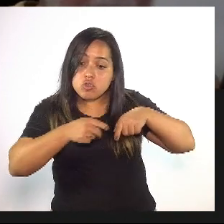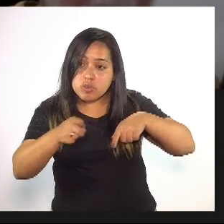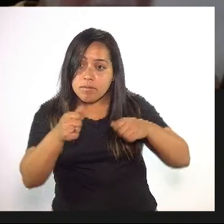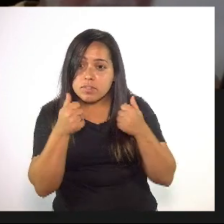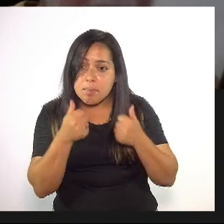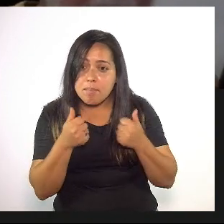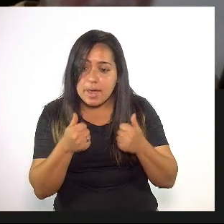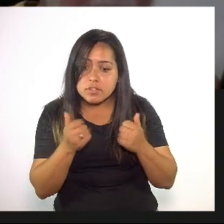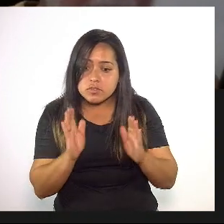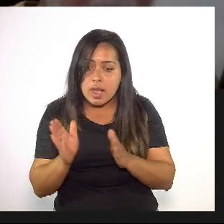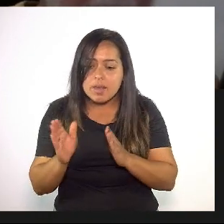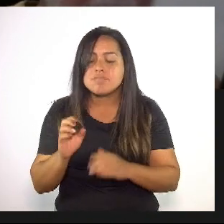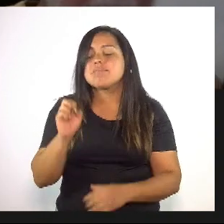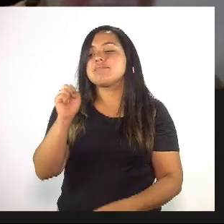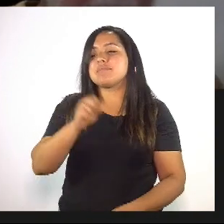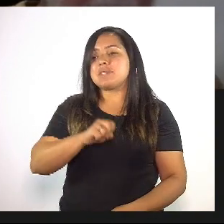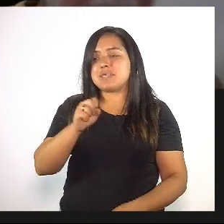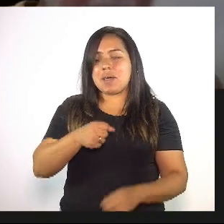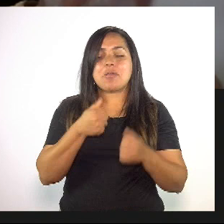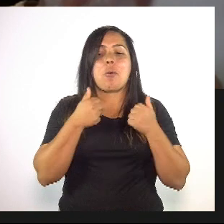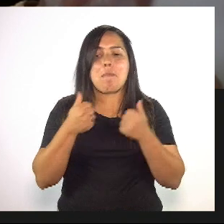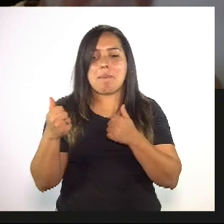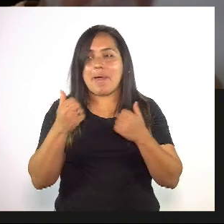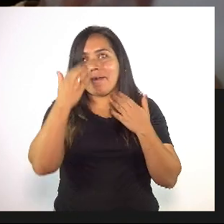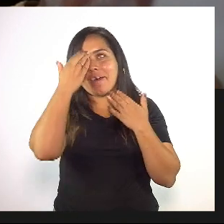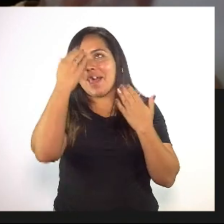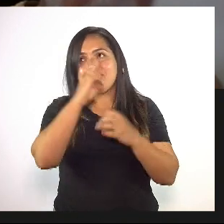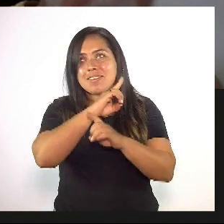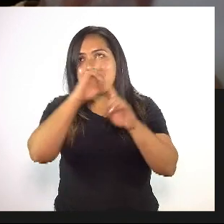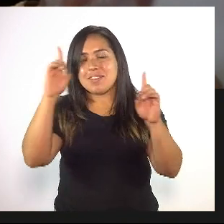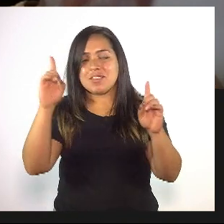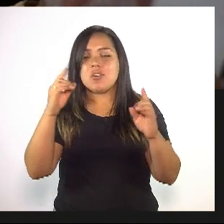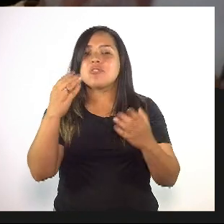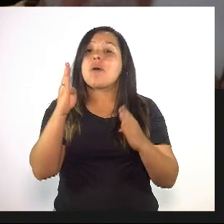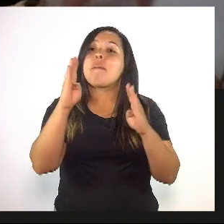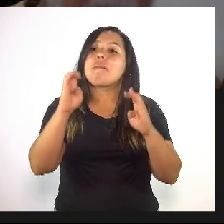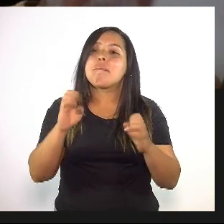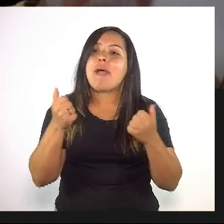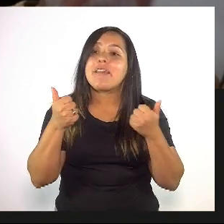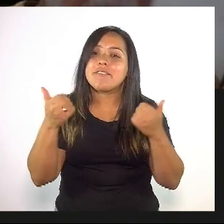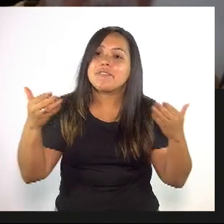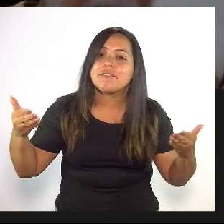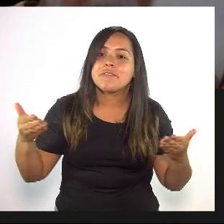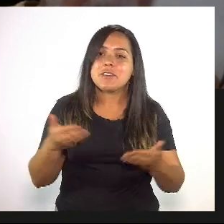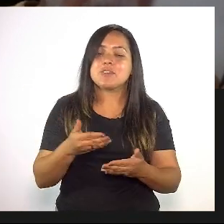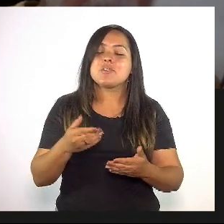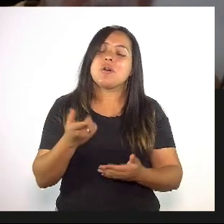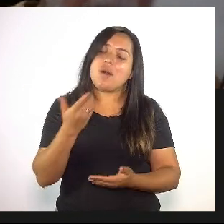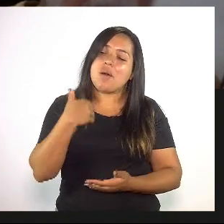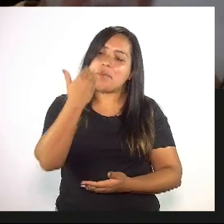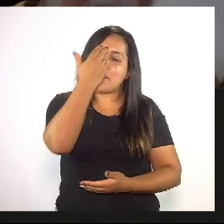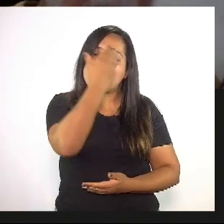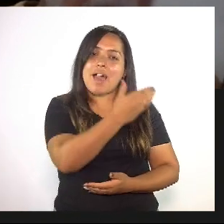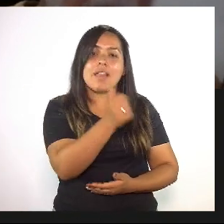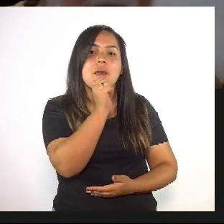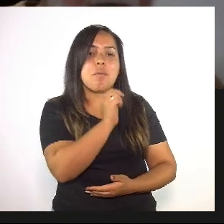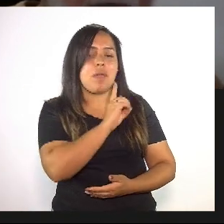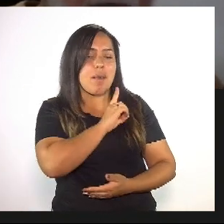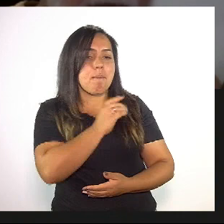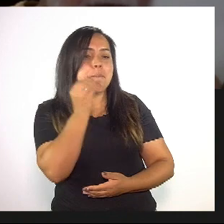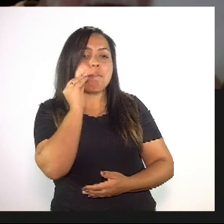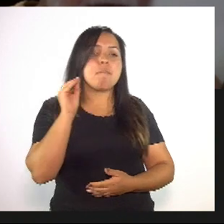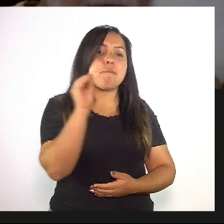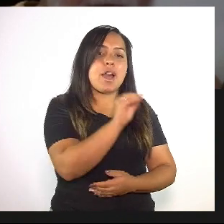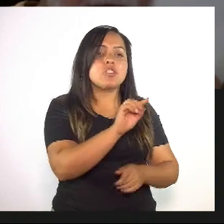recuperou? Estou bem, graças a Deus. Que bom, que bom. Seja bem-vindo. Obrigado. Beijo para a Marta também, deputado Leomar.